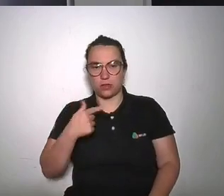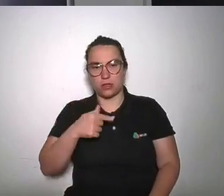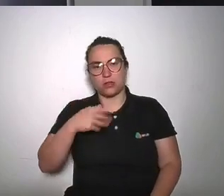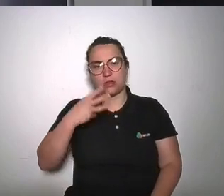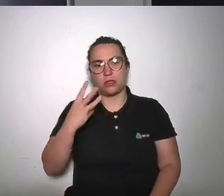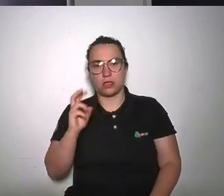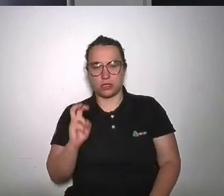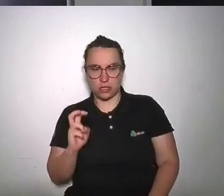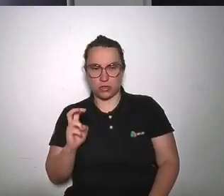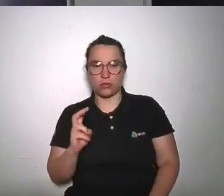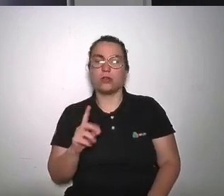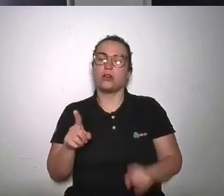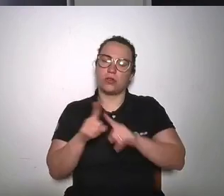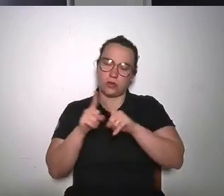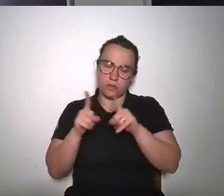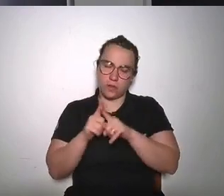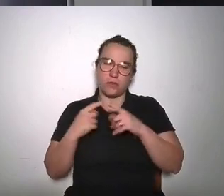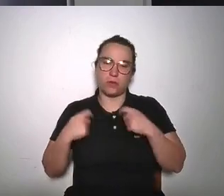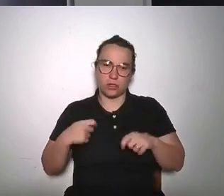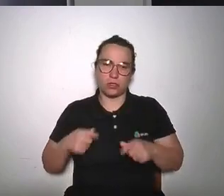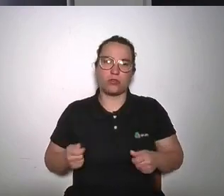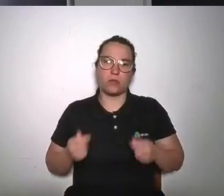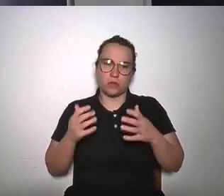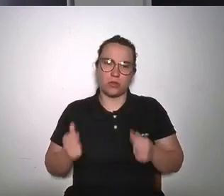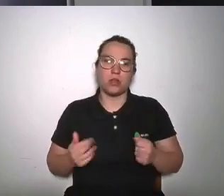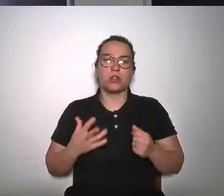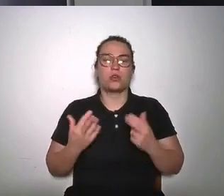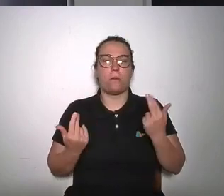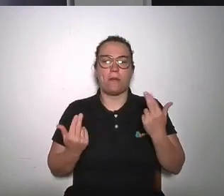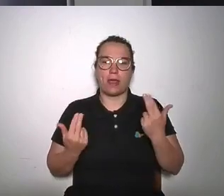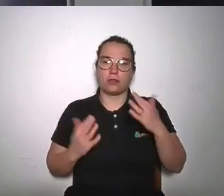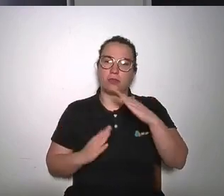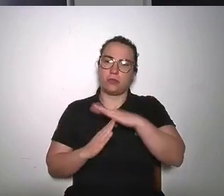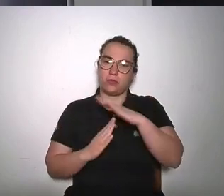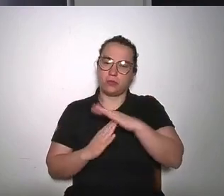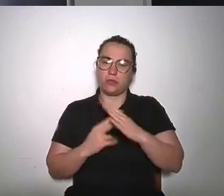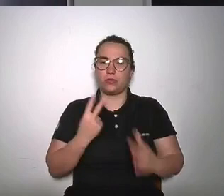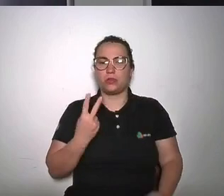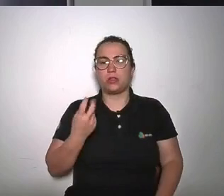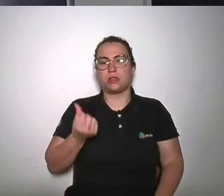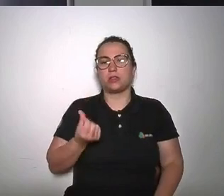264.707.735, eu também tenho que ter uma despesa do mesmo montante, de